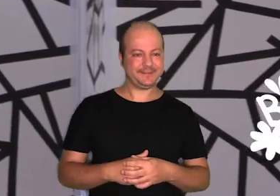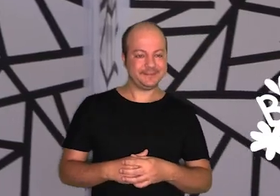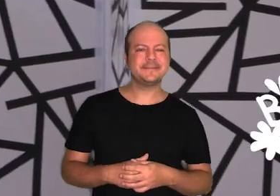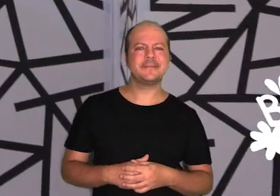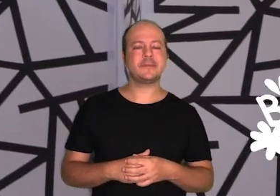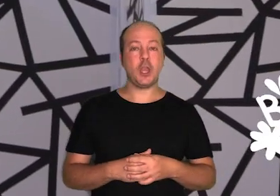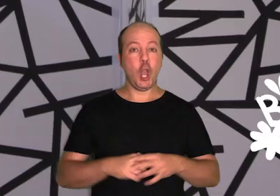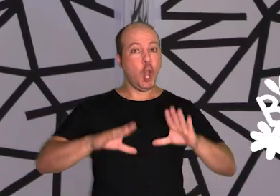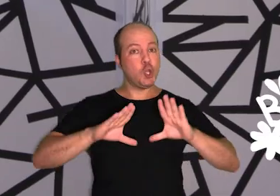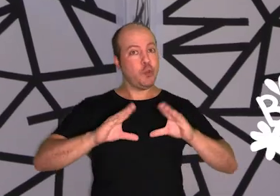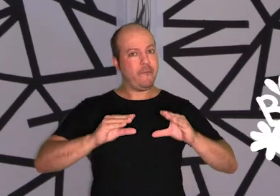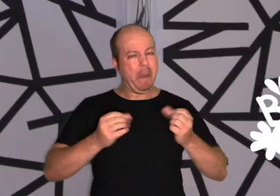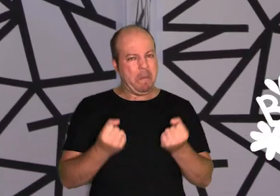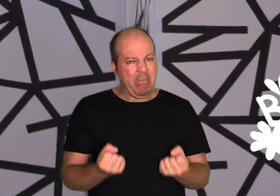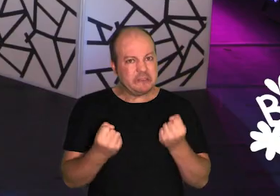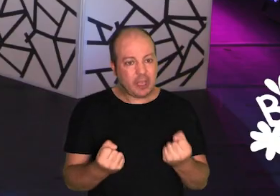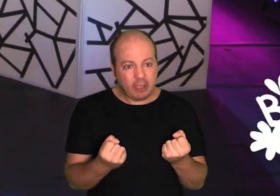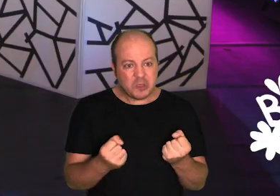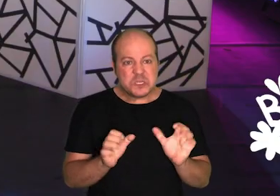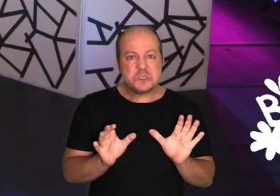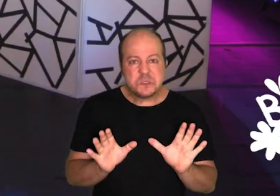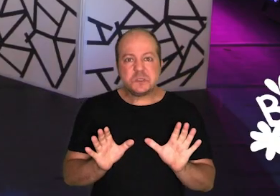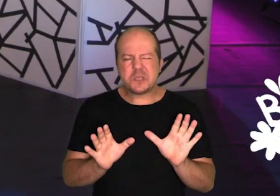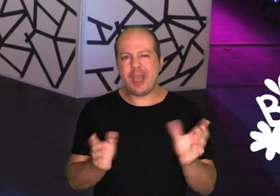Se o sofá não for muito grande, encosta no fogão.